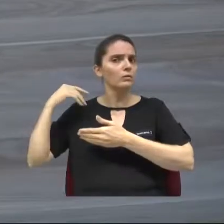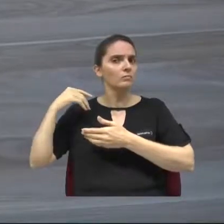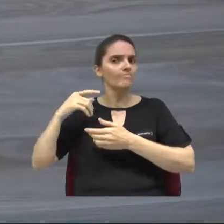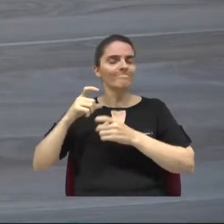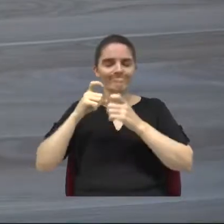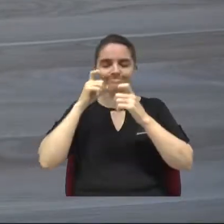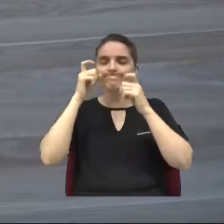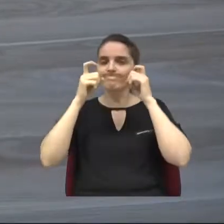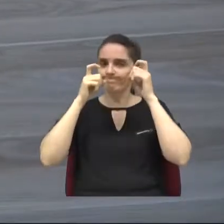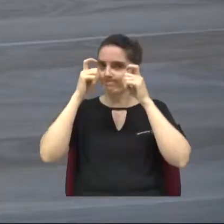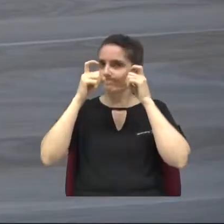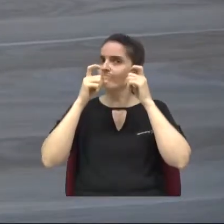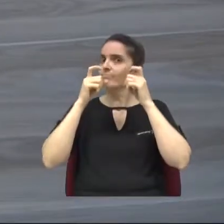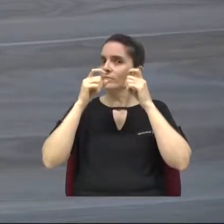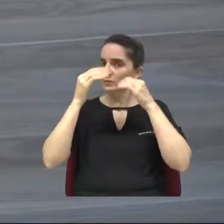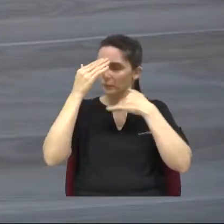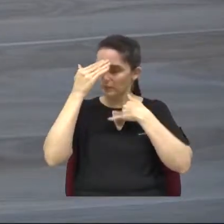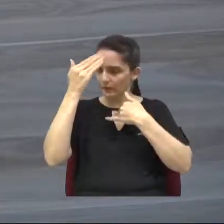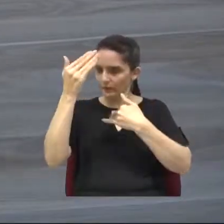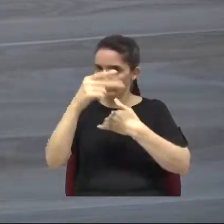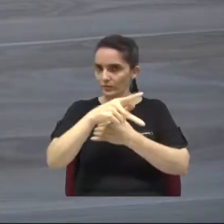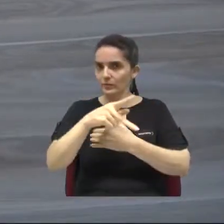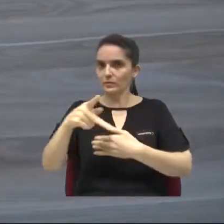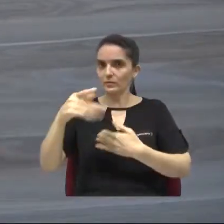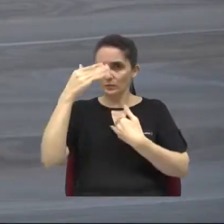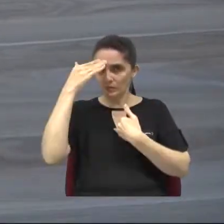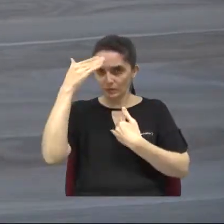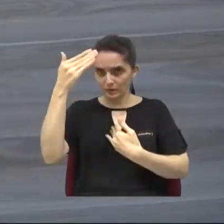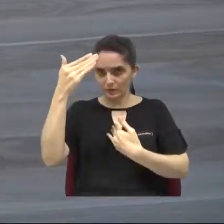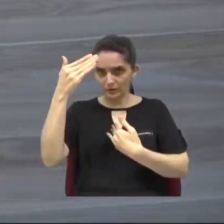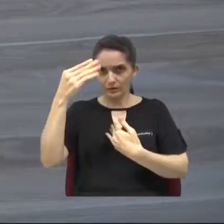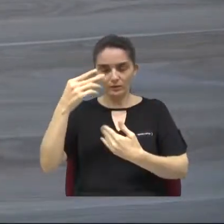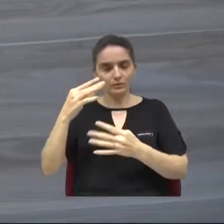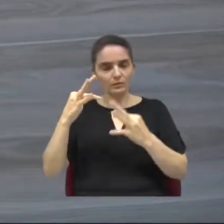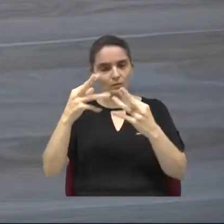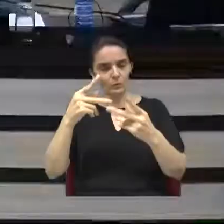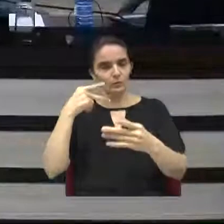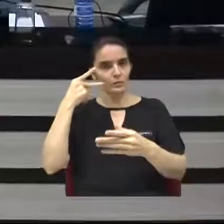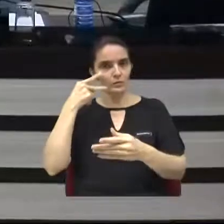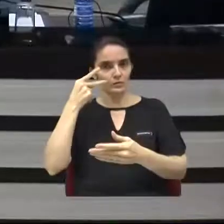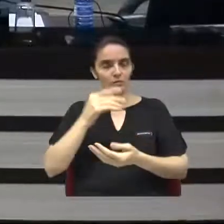preocupados com eles. Muito obrigado, senhor presidente. Obrigado, vereadores e vereadoras.